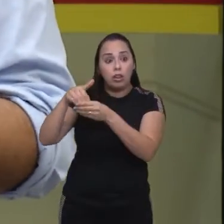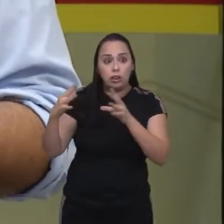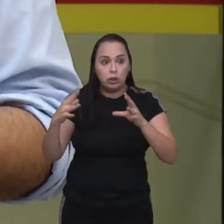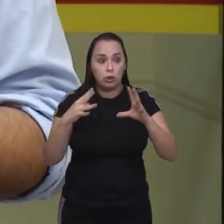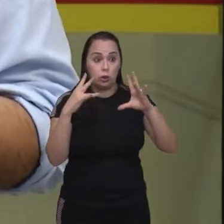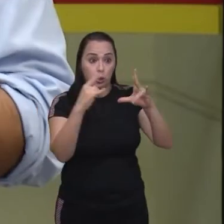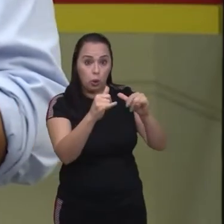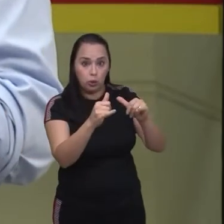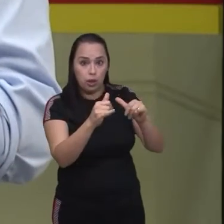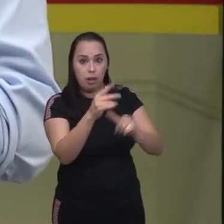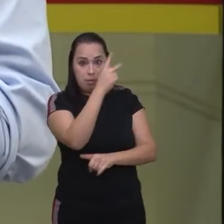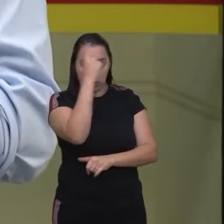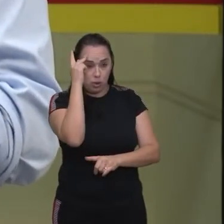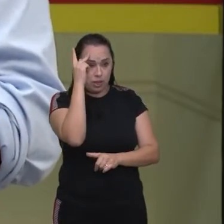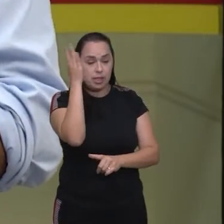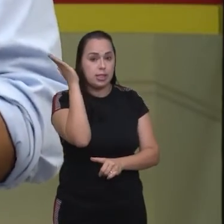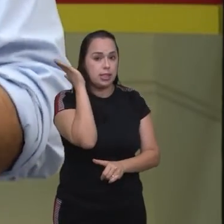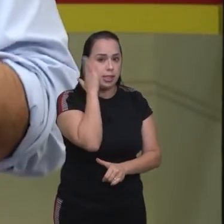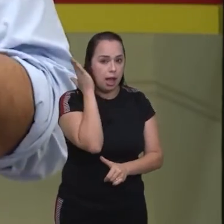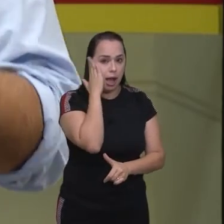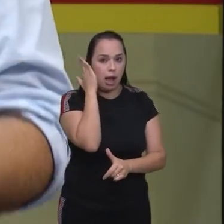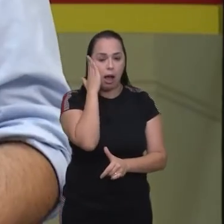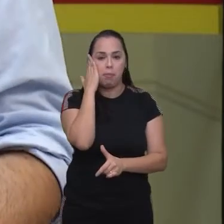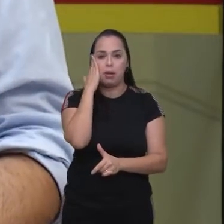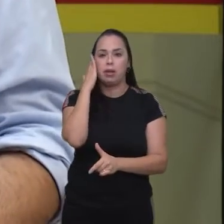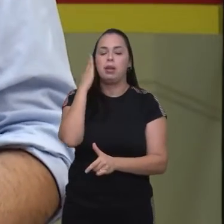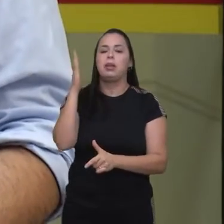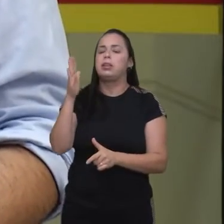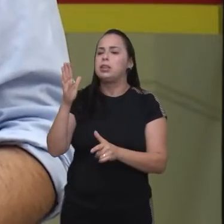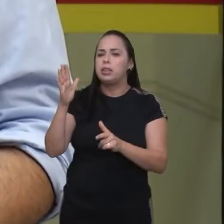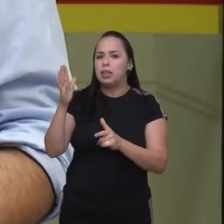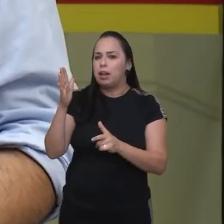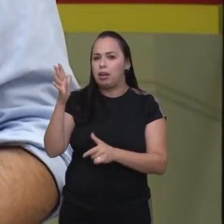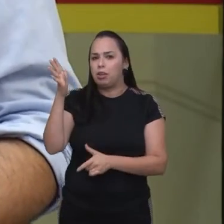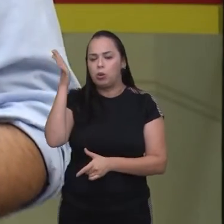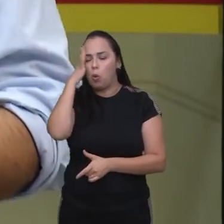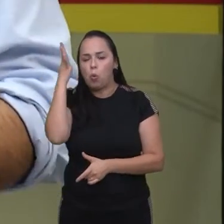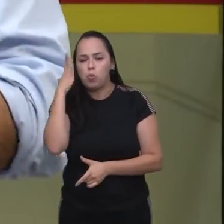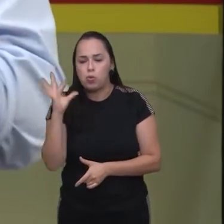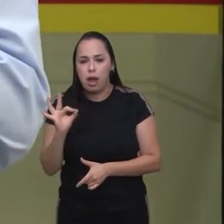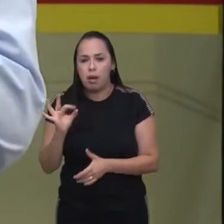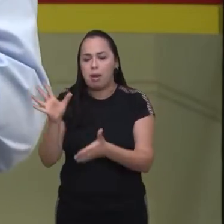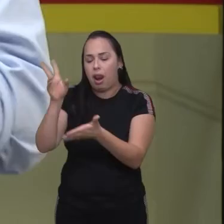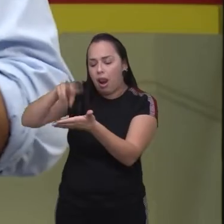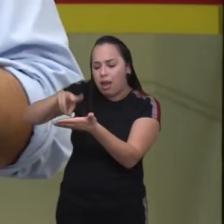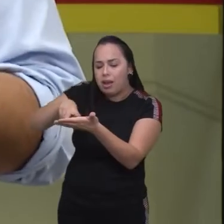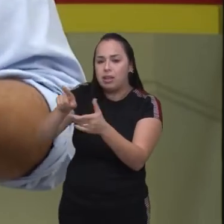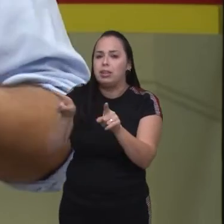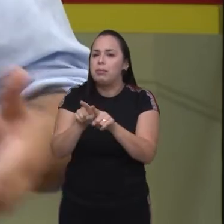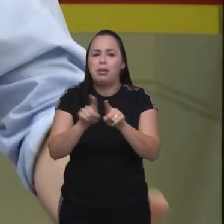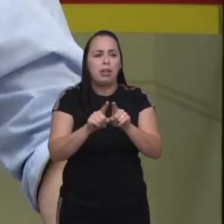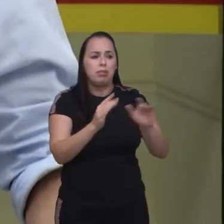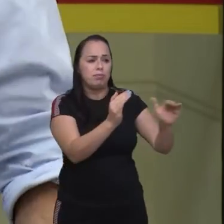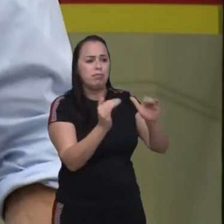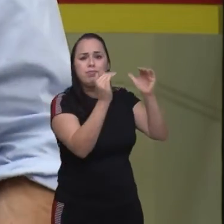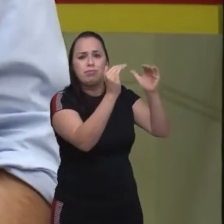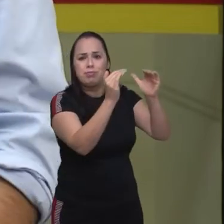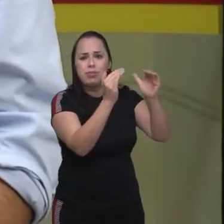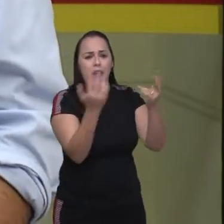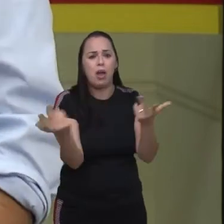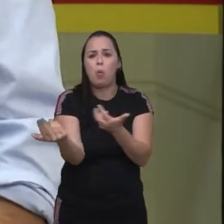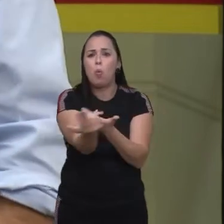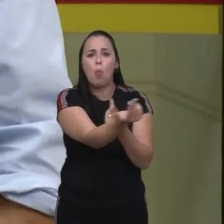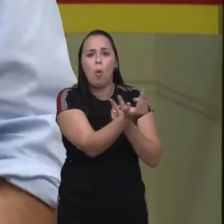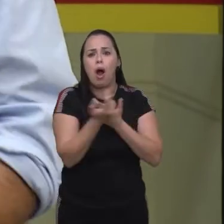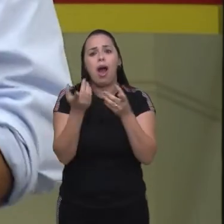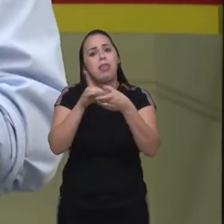voto de todo mundo, do letrado, da pessoa menos alfabetizada, do doutor ou do seu vizinho do lado vale